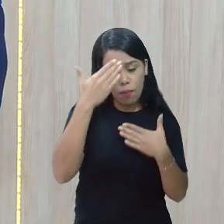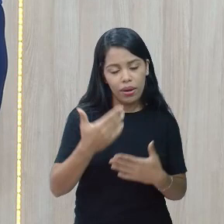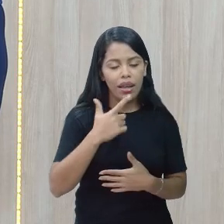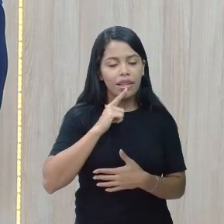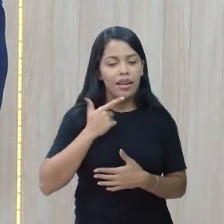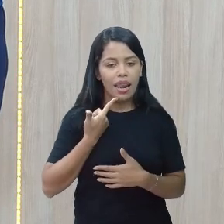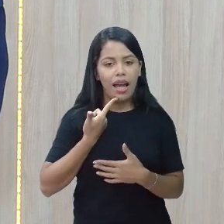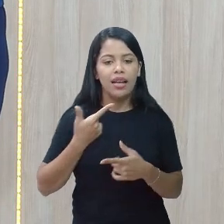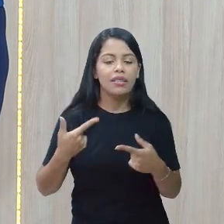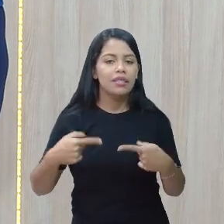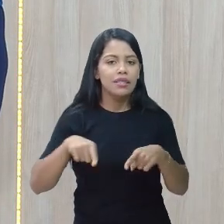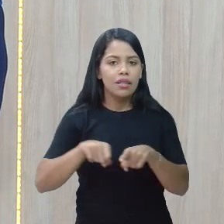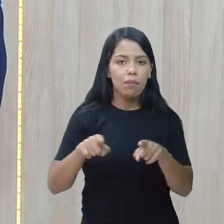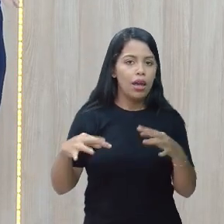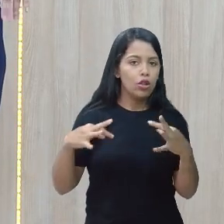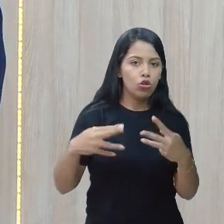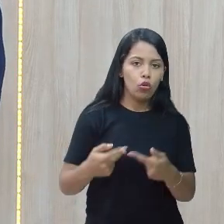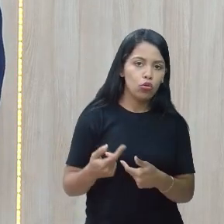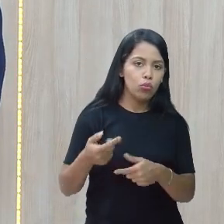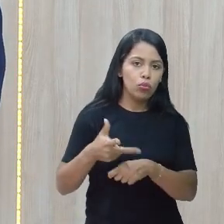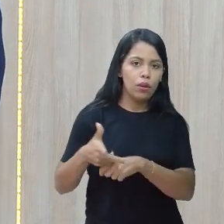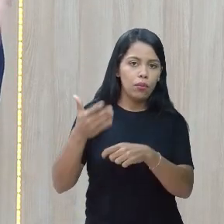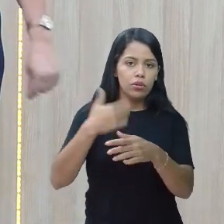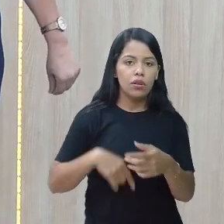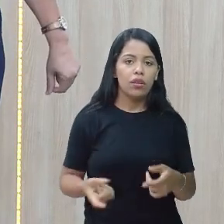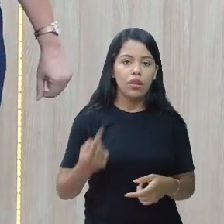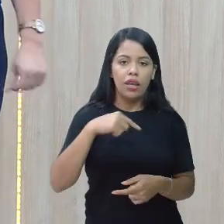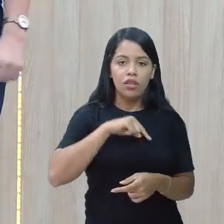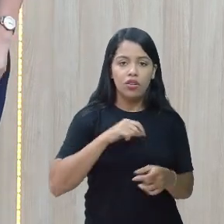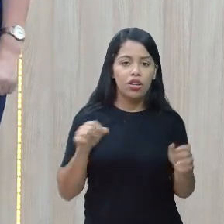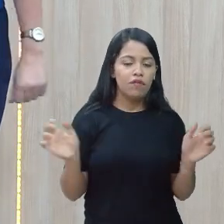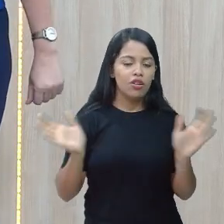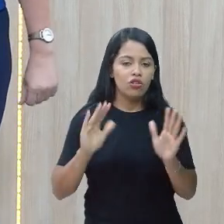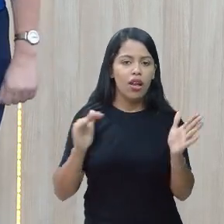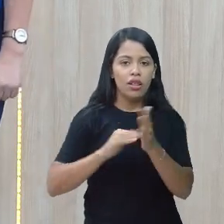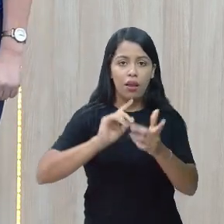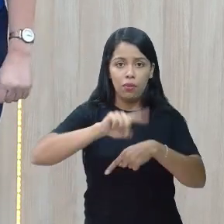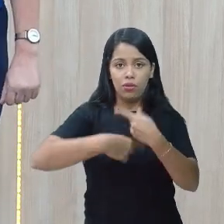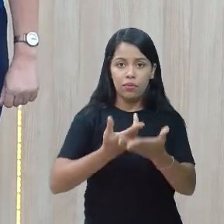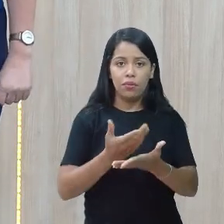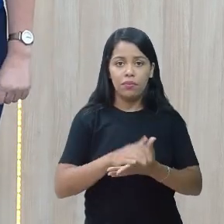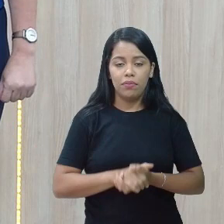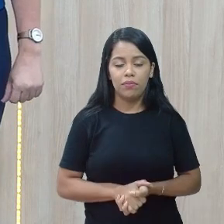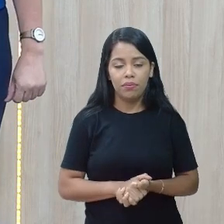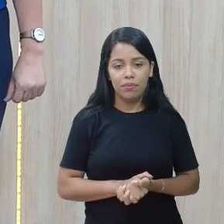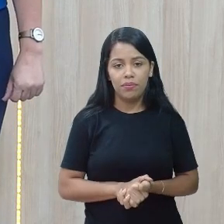Obrigada aí aos meninos, Billy, Bia. E a gente vai se despedindo, gente. Até a próxima.